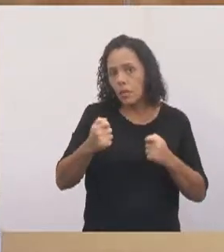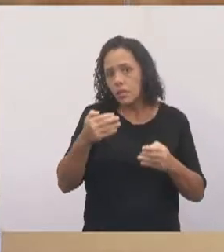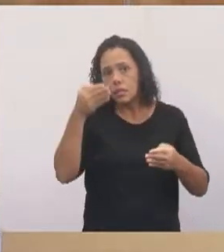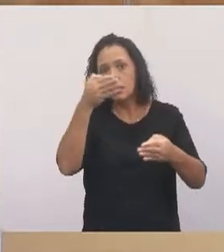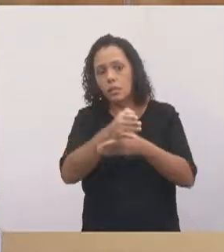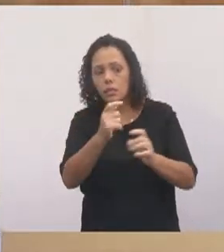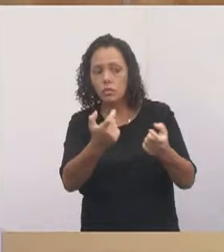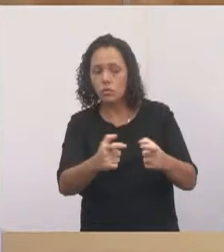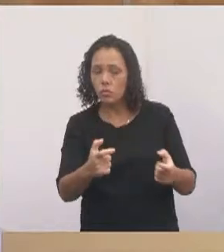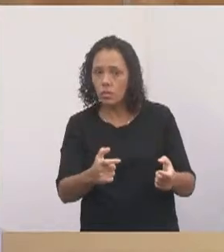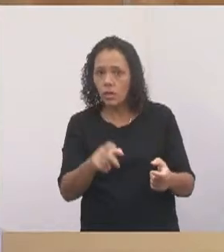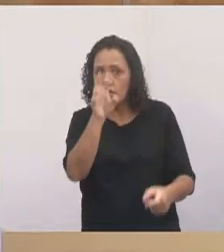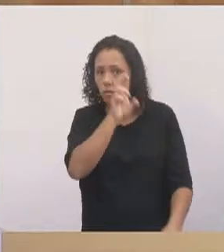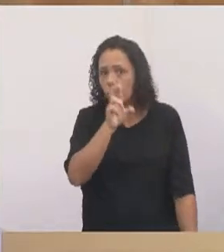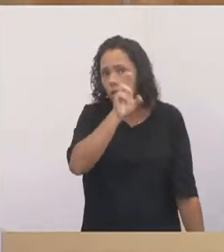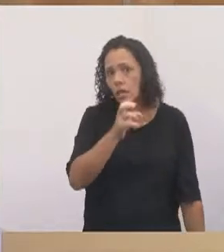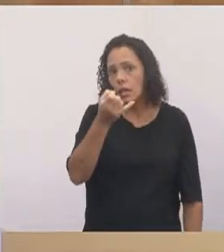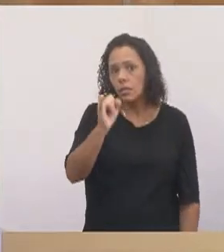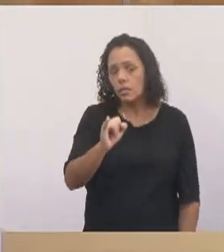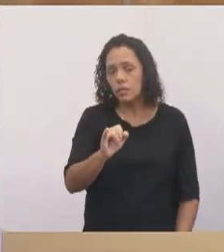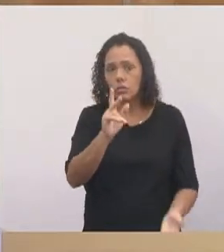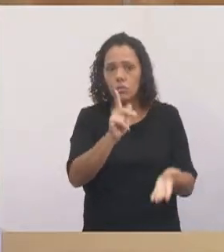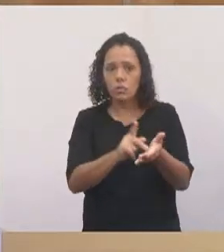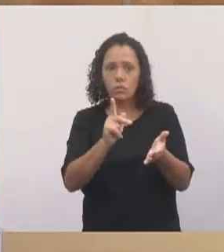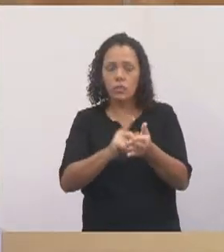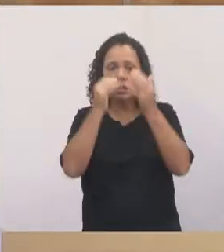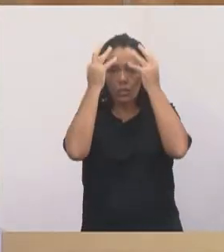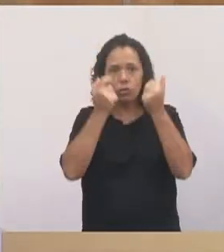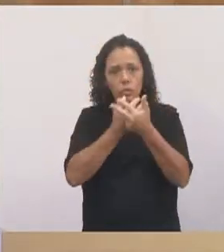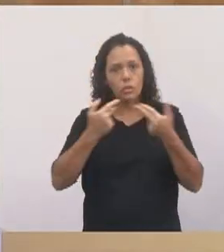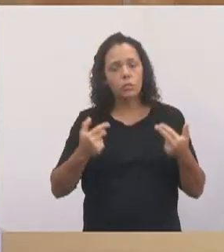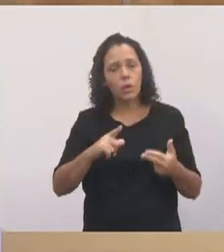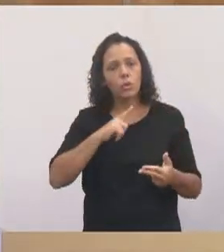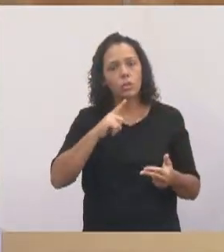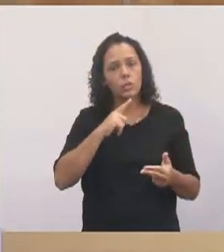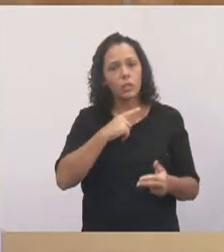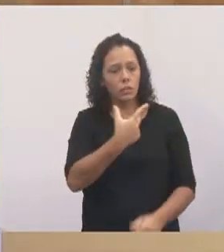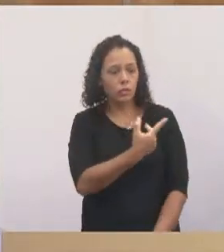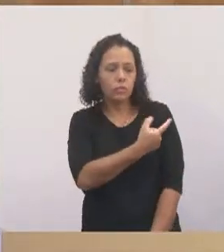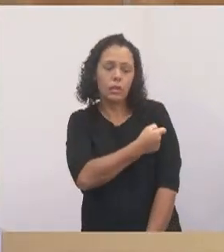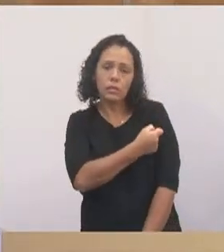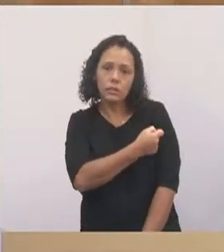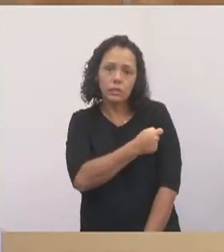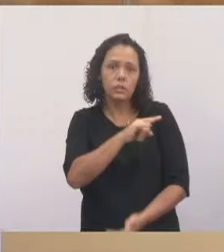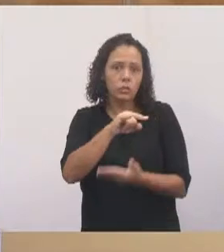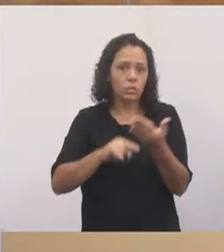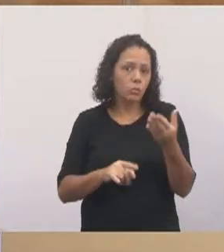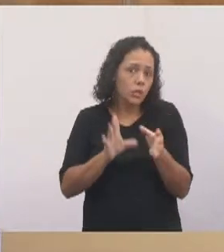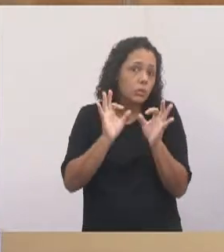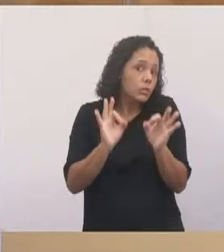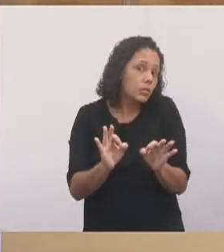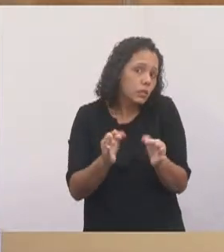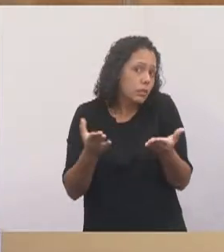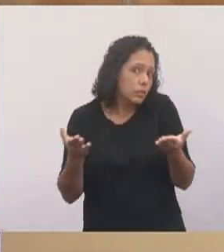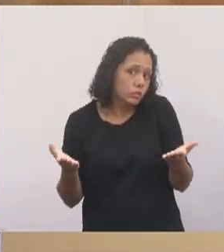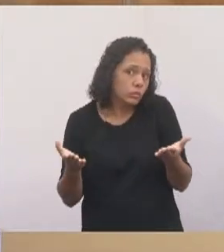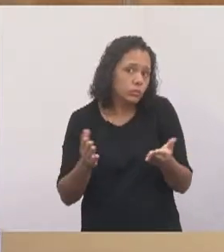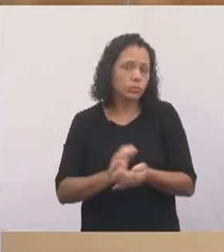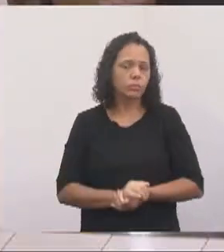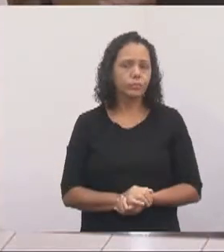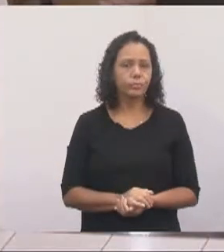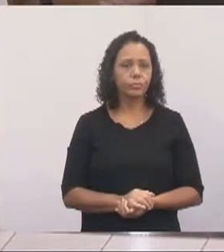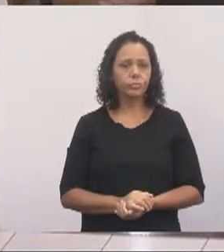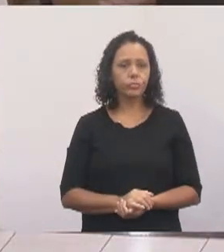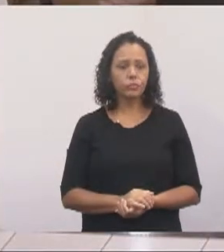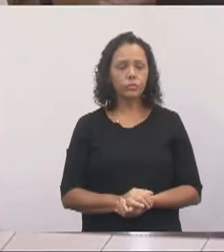da causa, vai lá e vê se realmente esse animal está vacinado ou não, se tem a carteira ou não. Roninha, todo